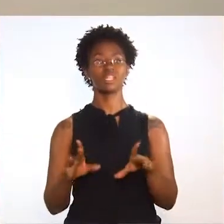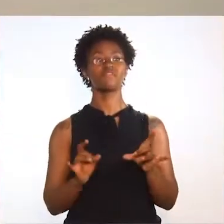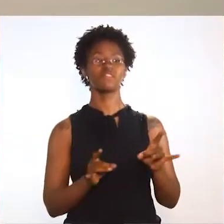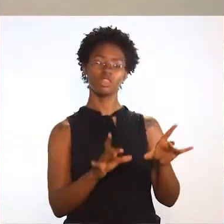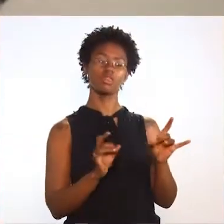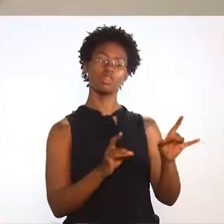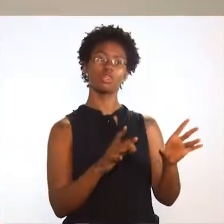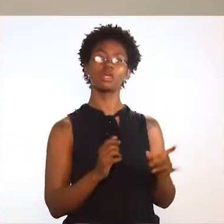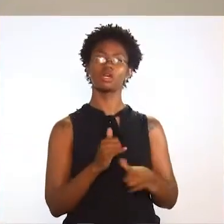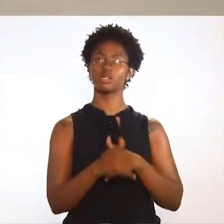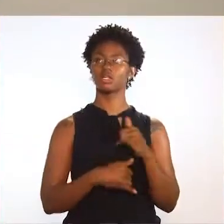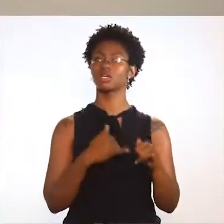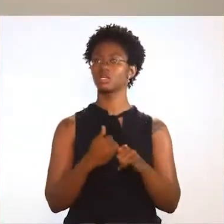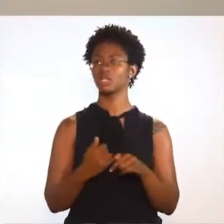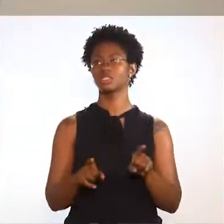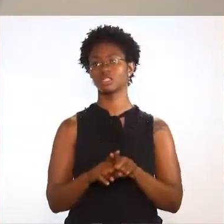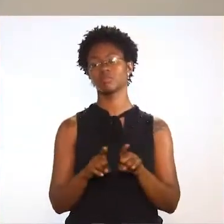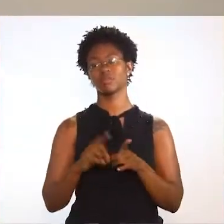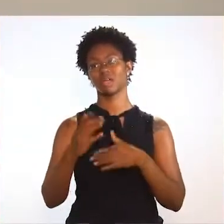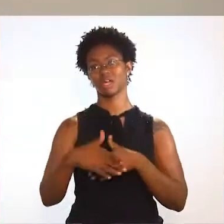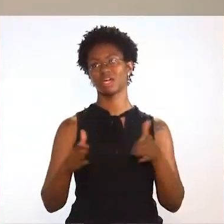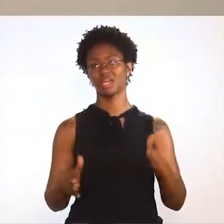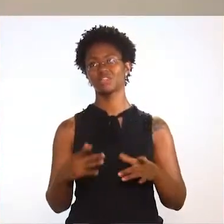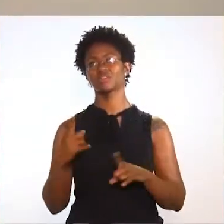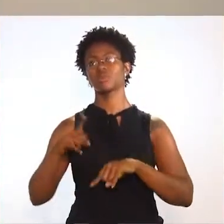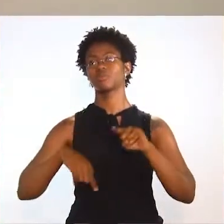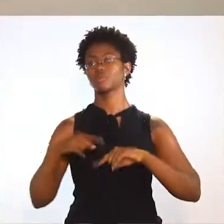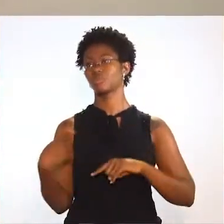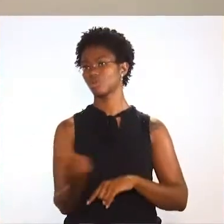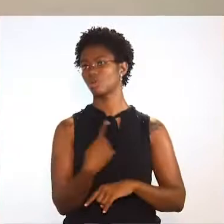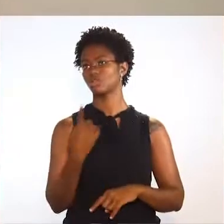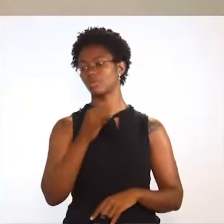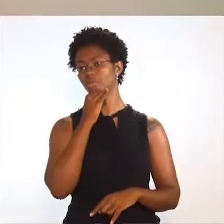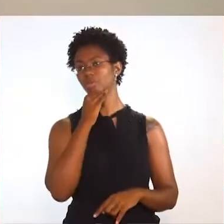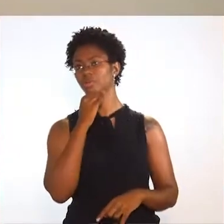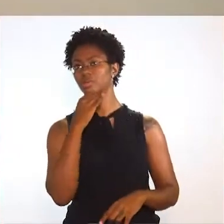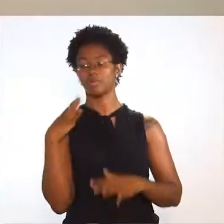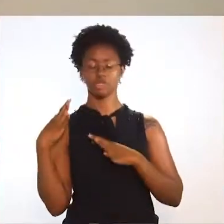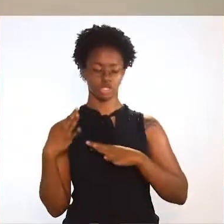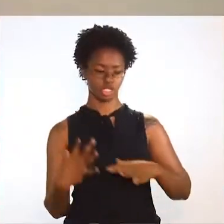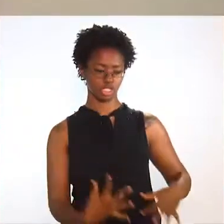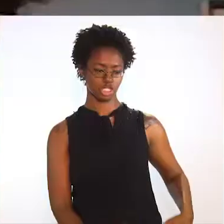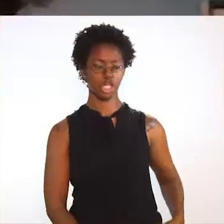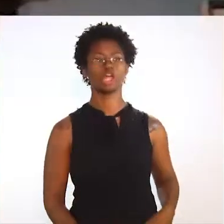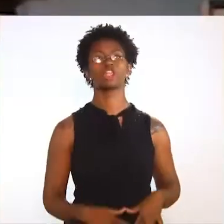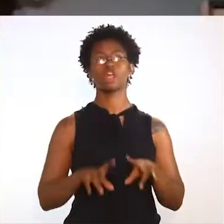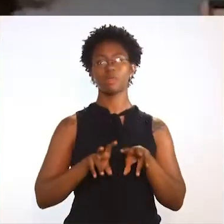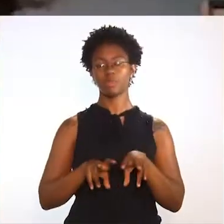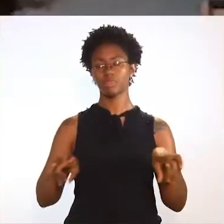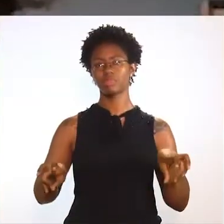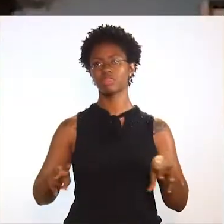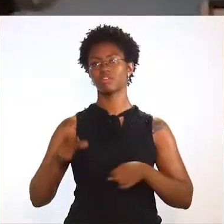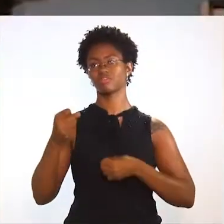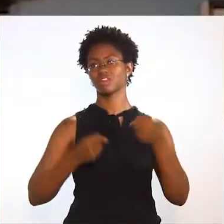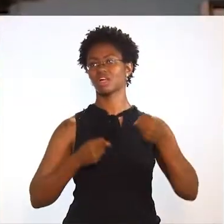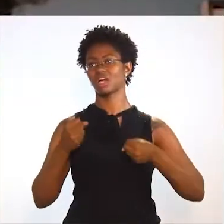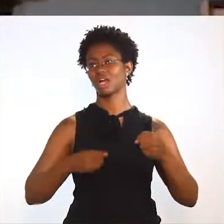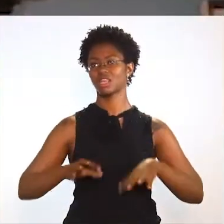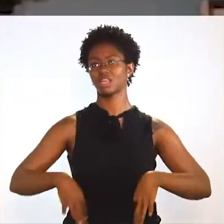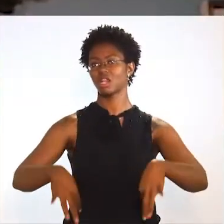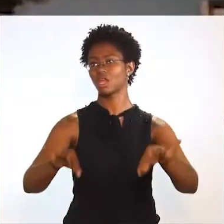virtual e a nossa comercialização com a caixa e os produtos que a gente já faz, com banco de carro, cinto de segurança, lençol